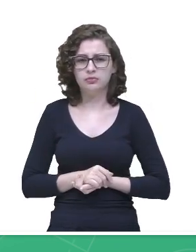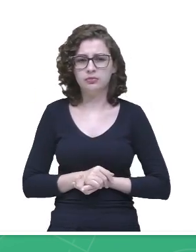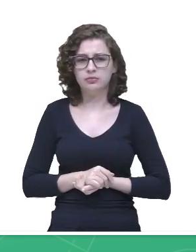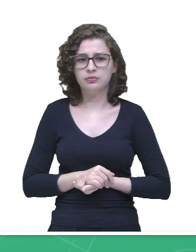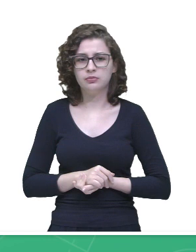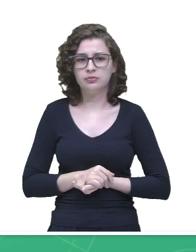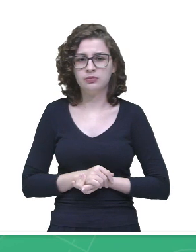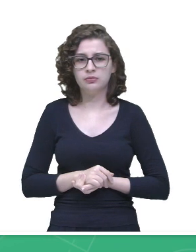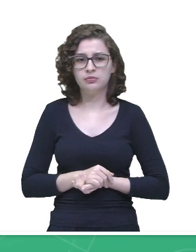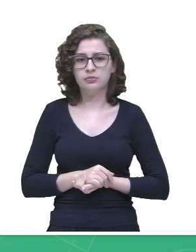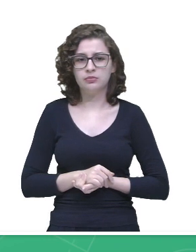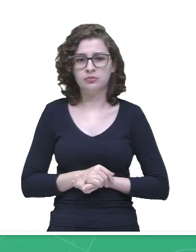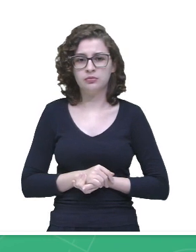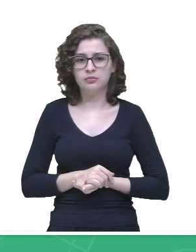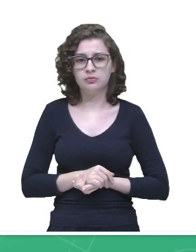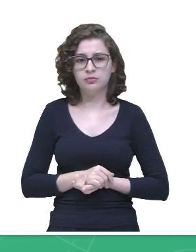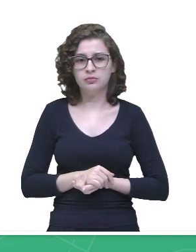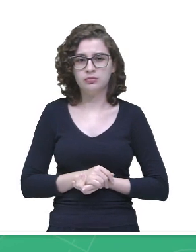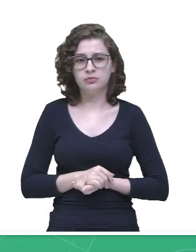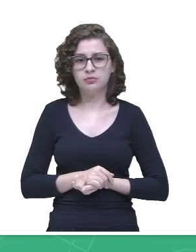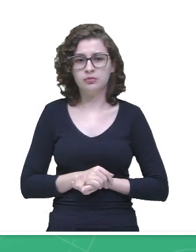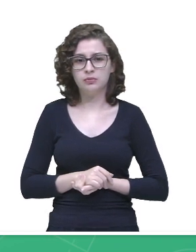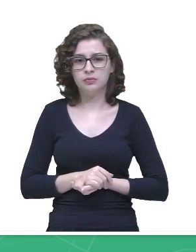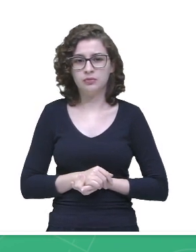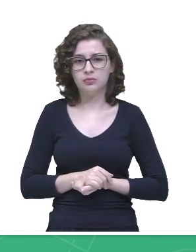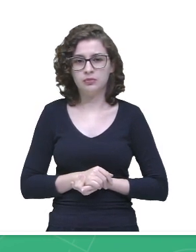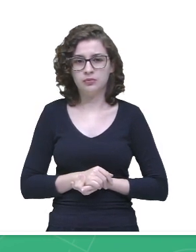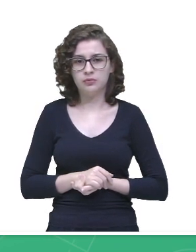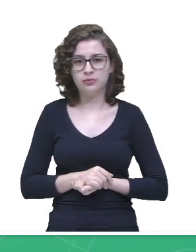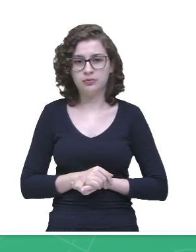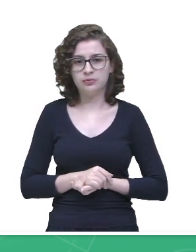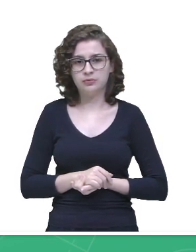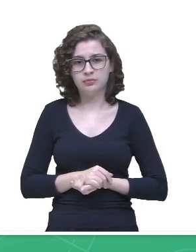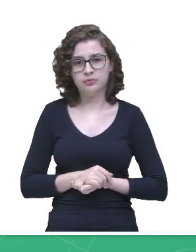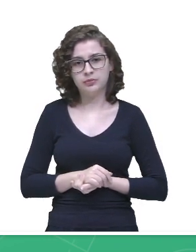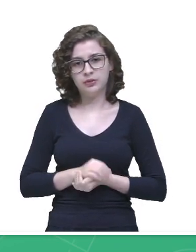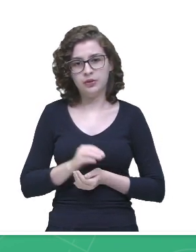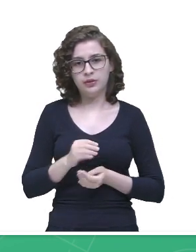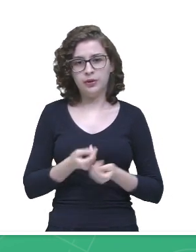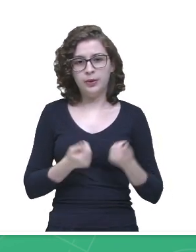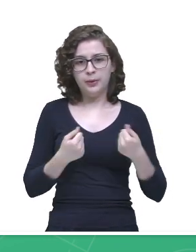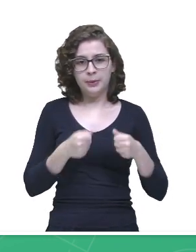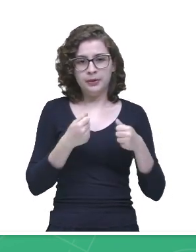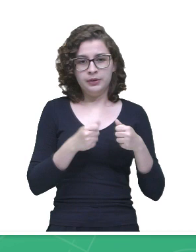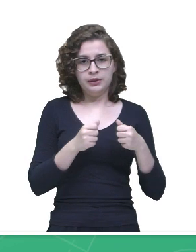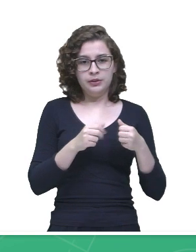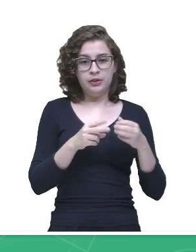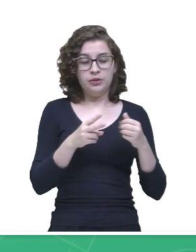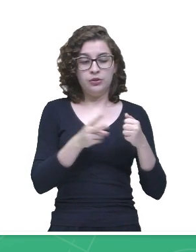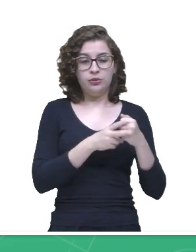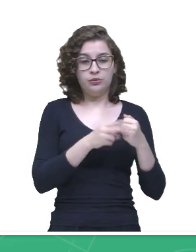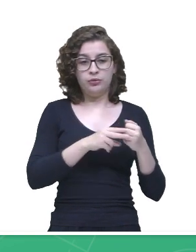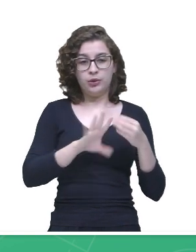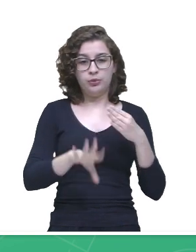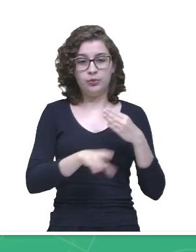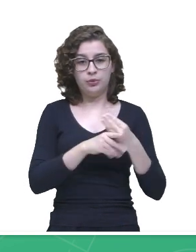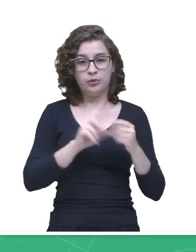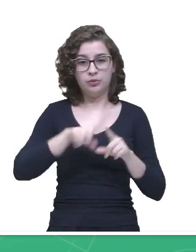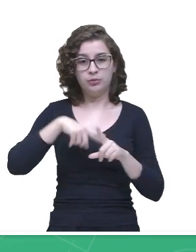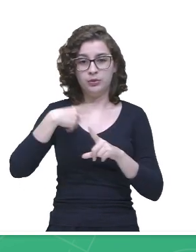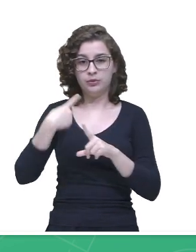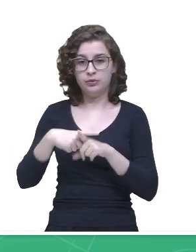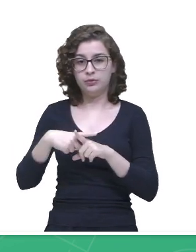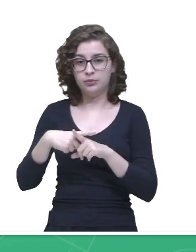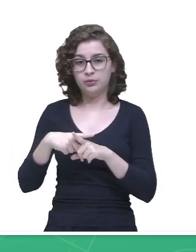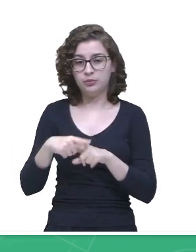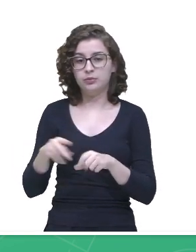aqui o verbo auxiliar, ele vai ficar bem aqui, e depois o verbo principal. O verbo principal é o